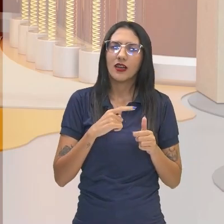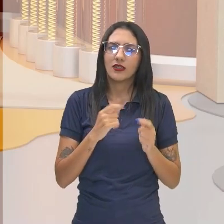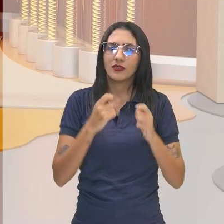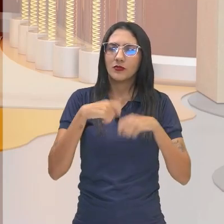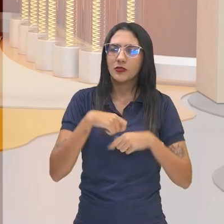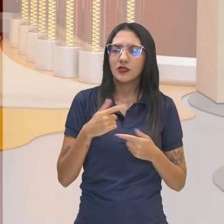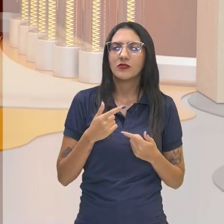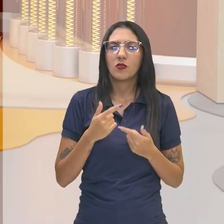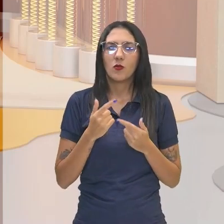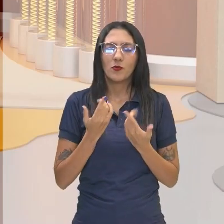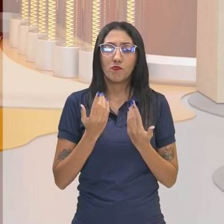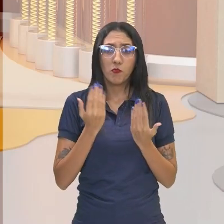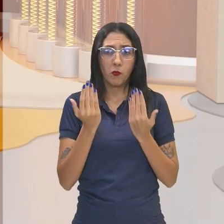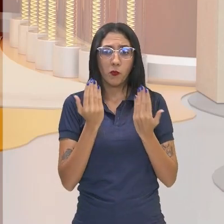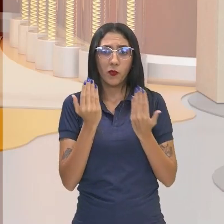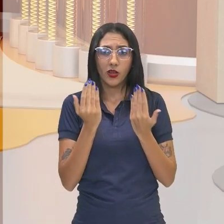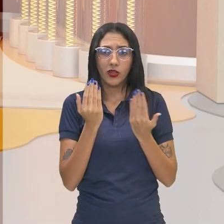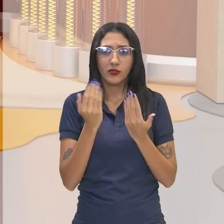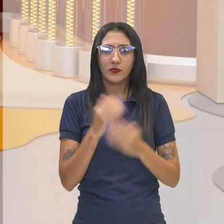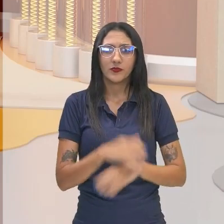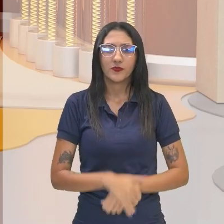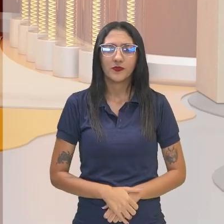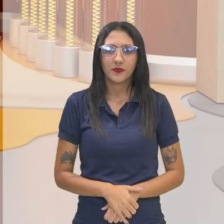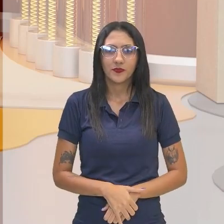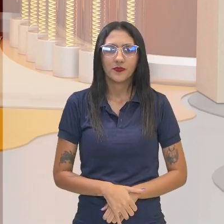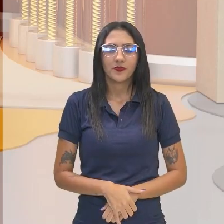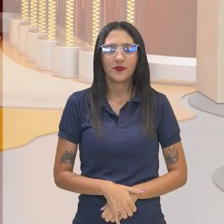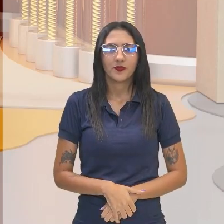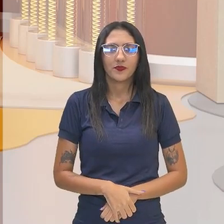essas medidas do tempo.